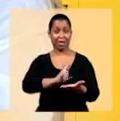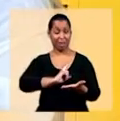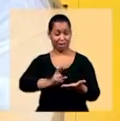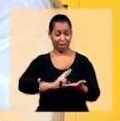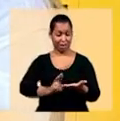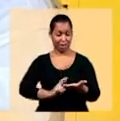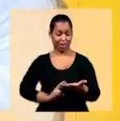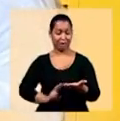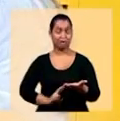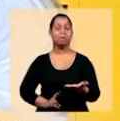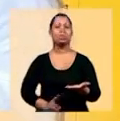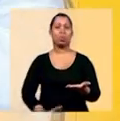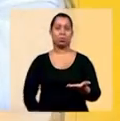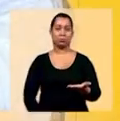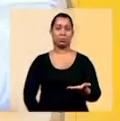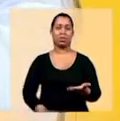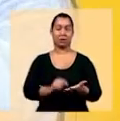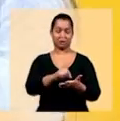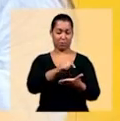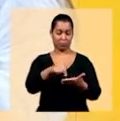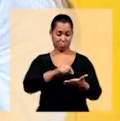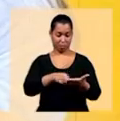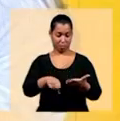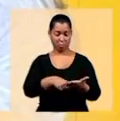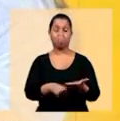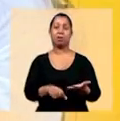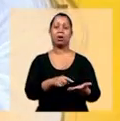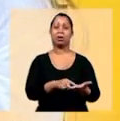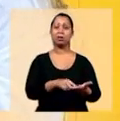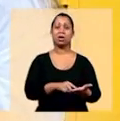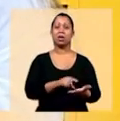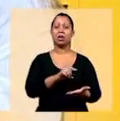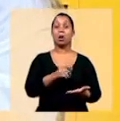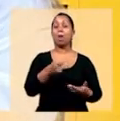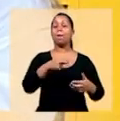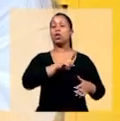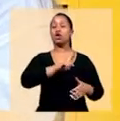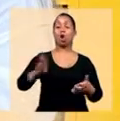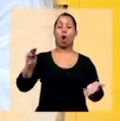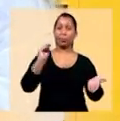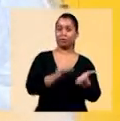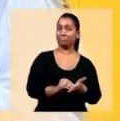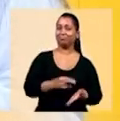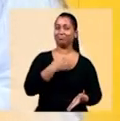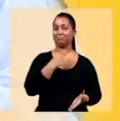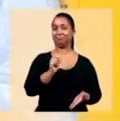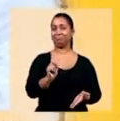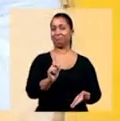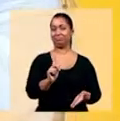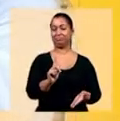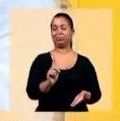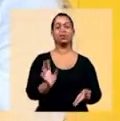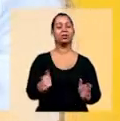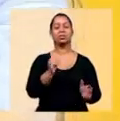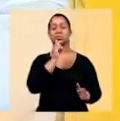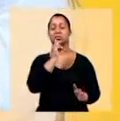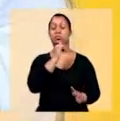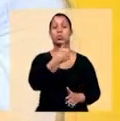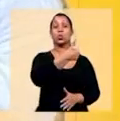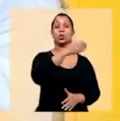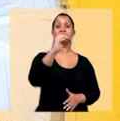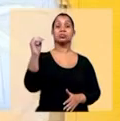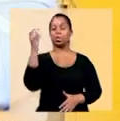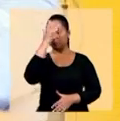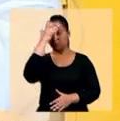vai responder com alternativas, ou seja, o xizinho, e ele é anônimo. Você não precisa colocar o seu nome. Então, você pega, vamos supor,